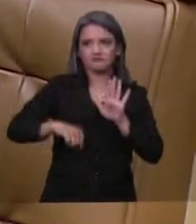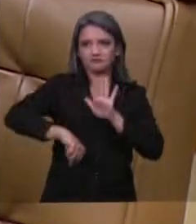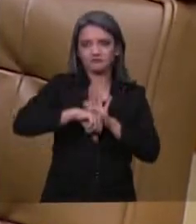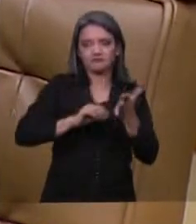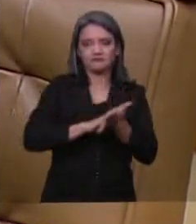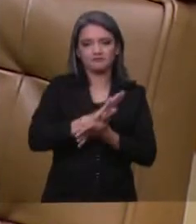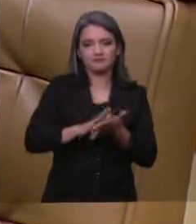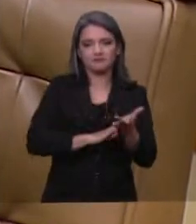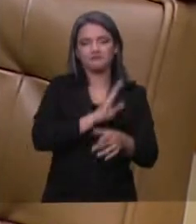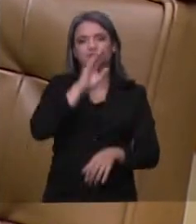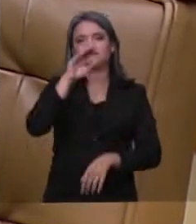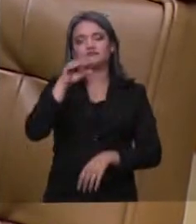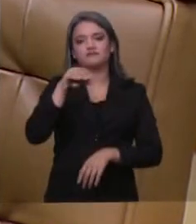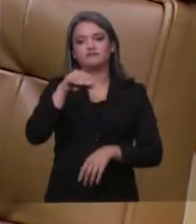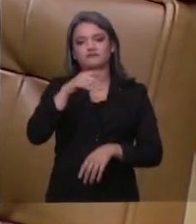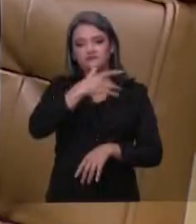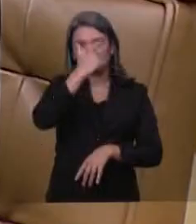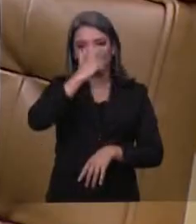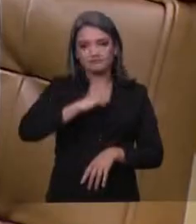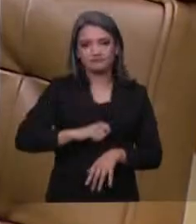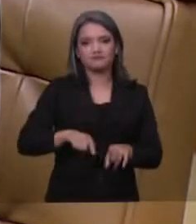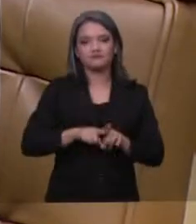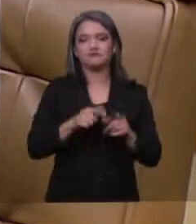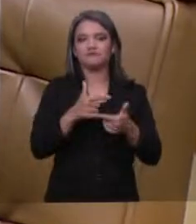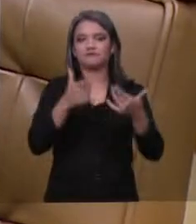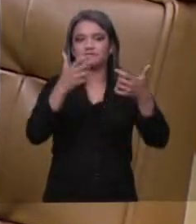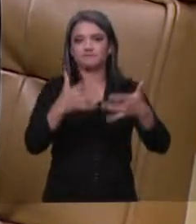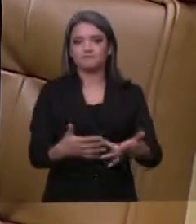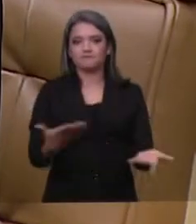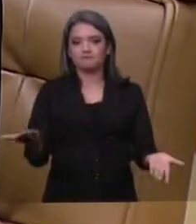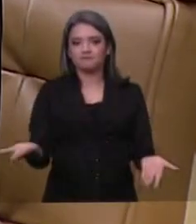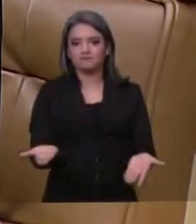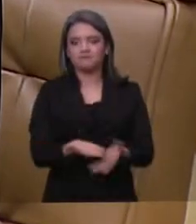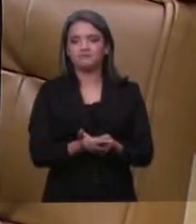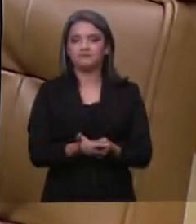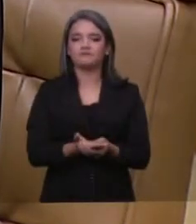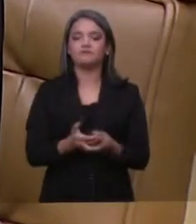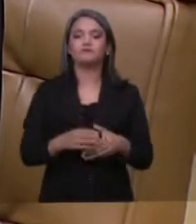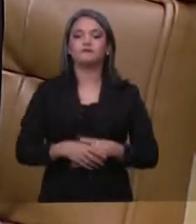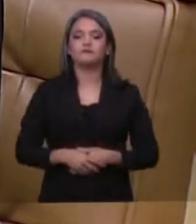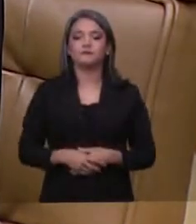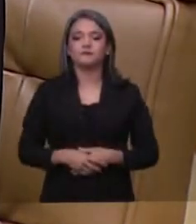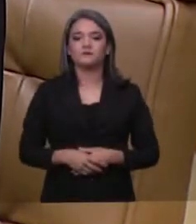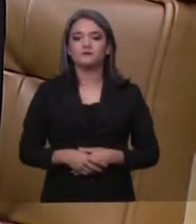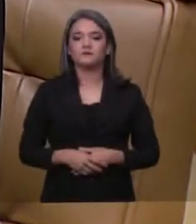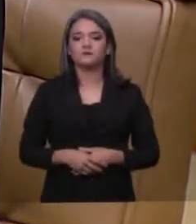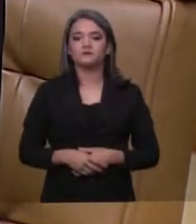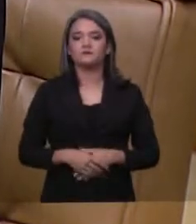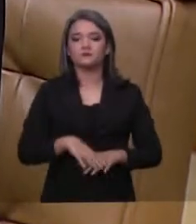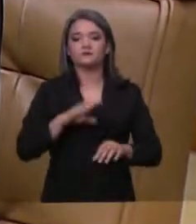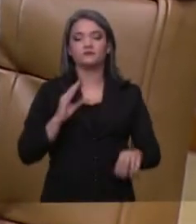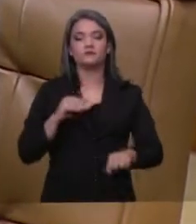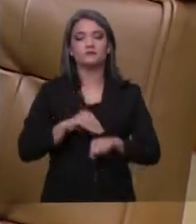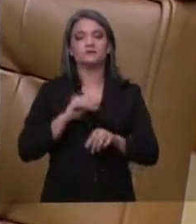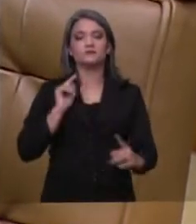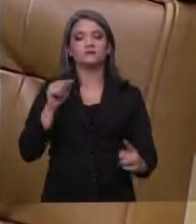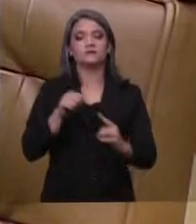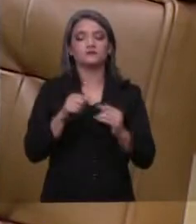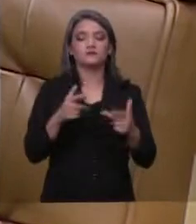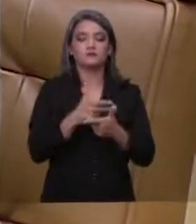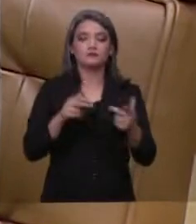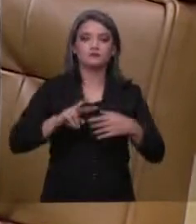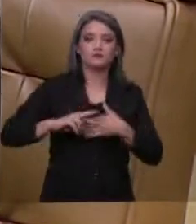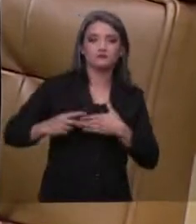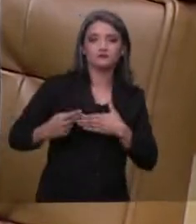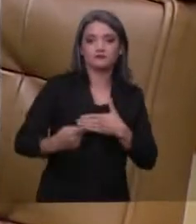a culpabilidade, a personalidade acusada, condição social, não estão delineados nos autos. A culpabilidade, os motivos, circunstâncias e